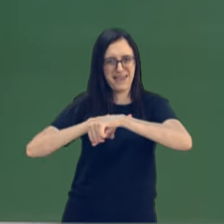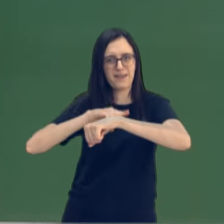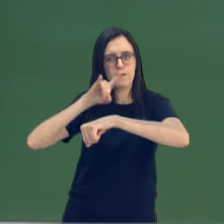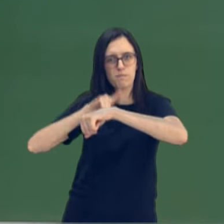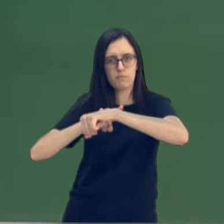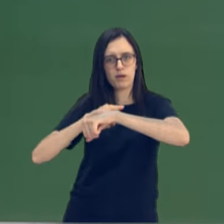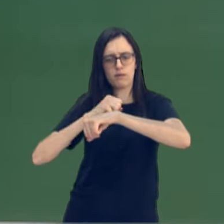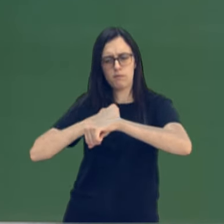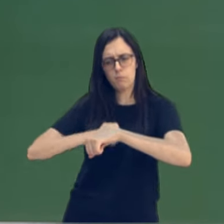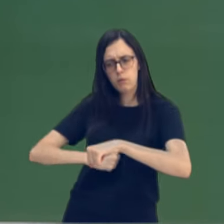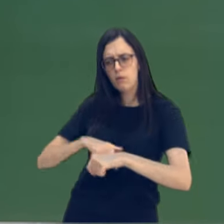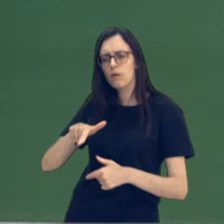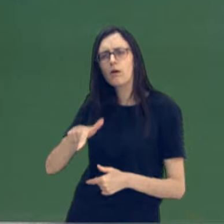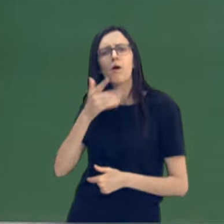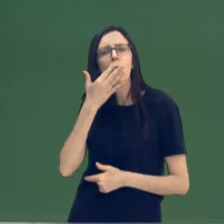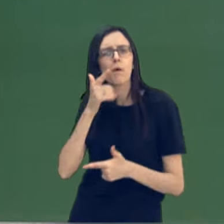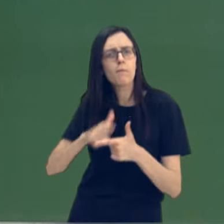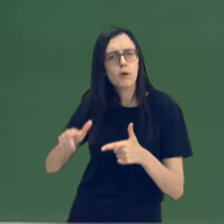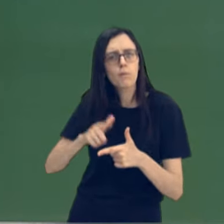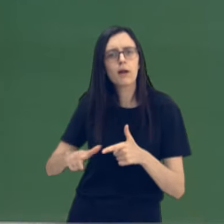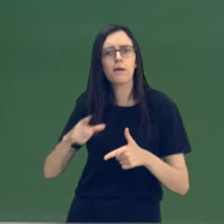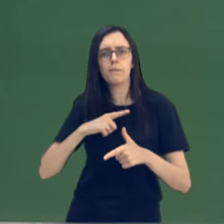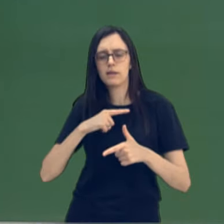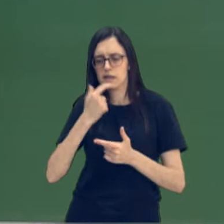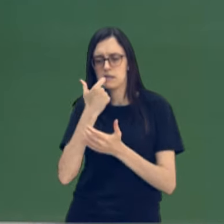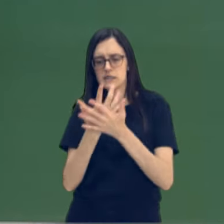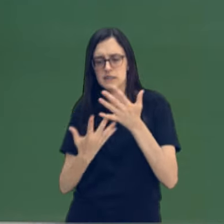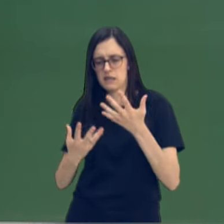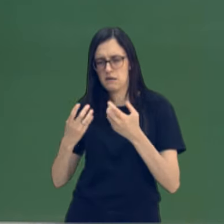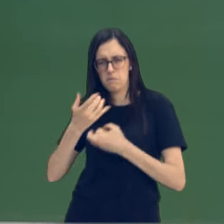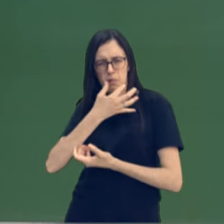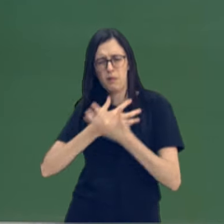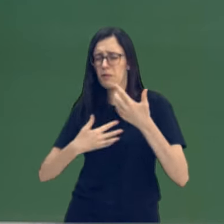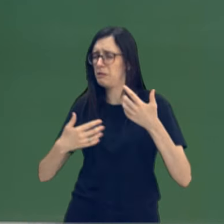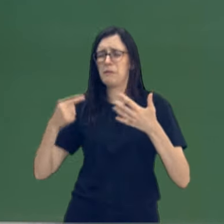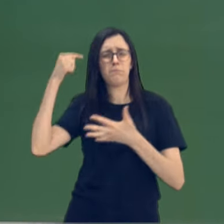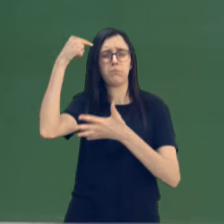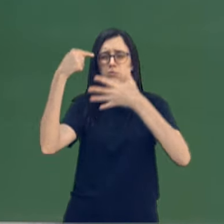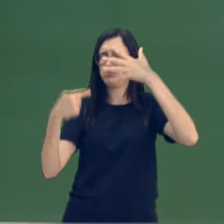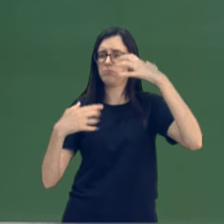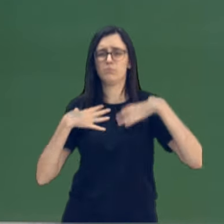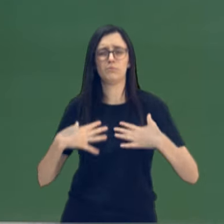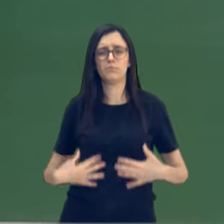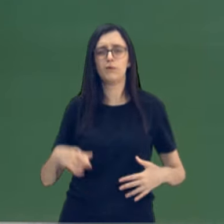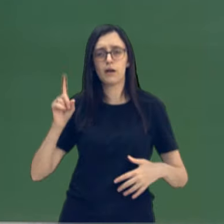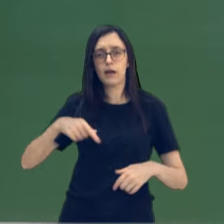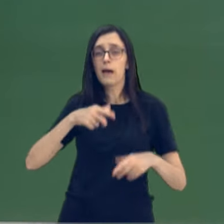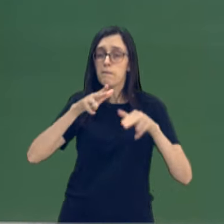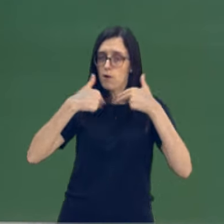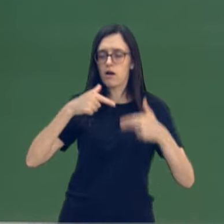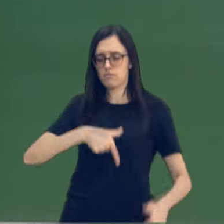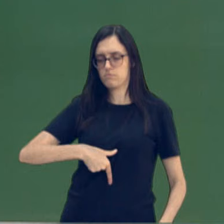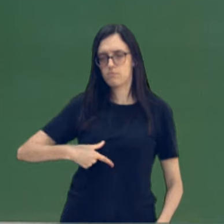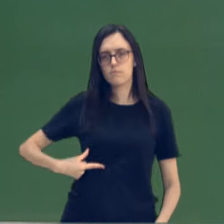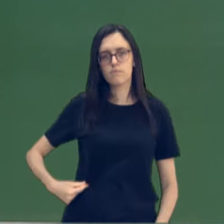do corpo, acúmulo de glóbulos vermelhos mortos no sangue. Vários sintomas, mas que são todos falência do fígado.